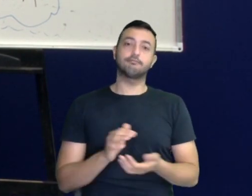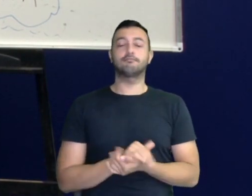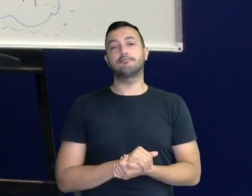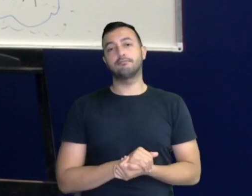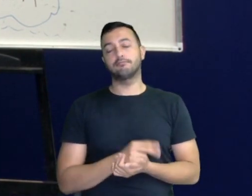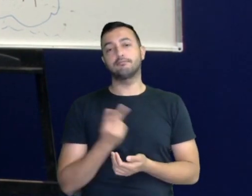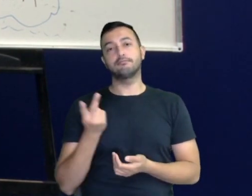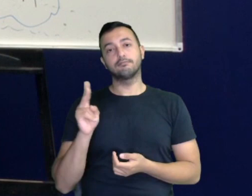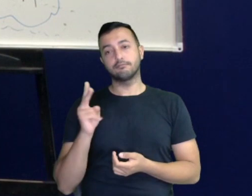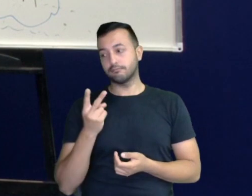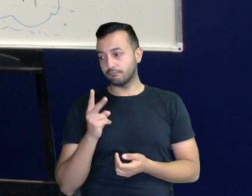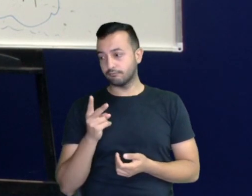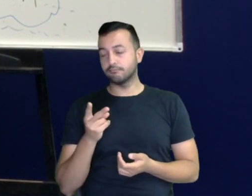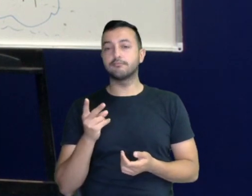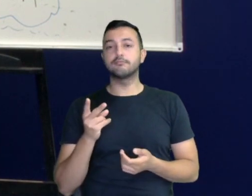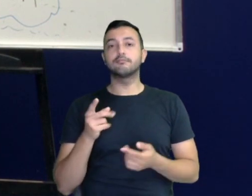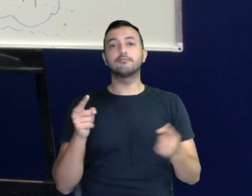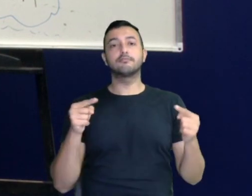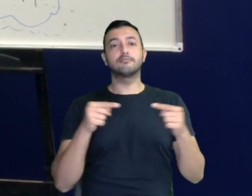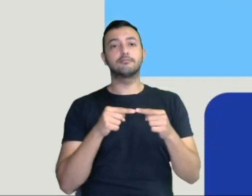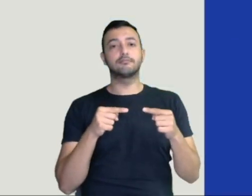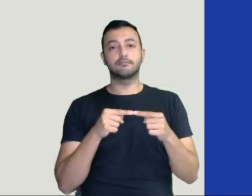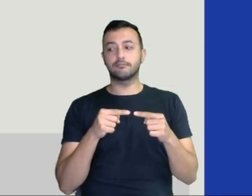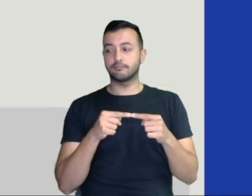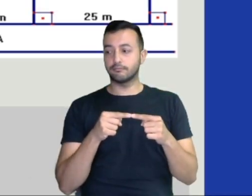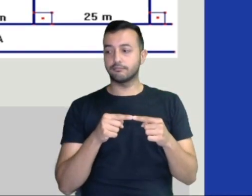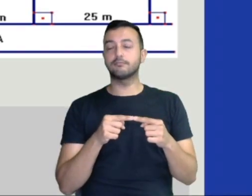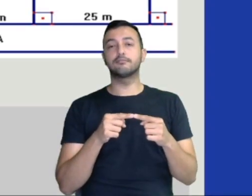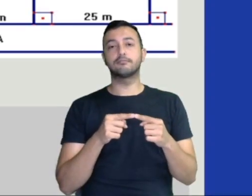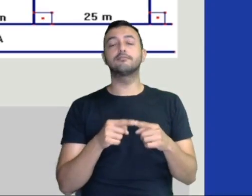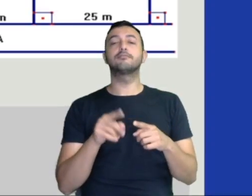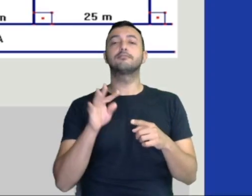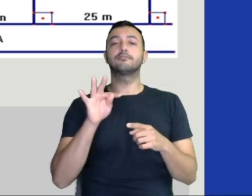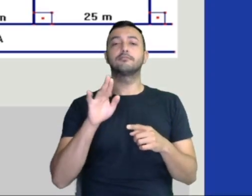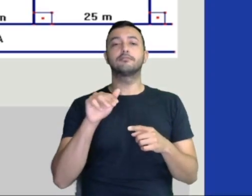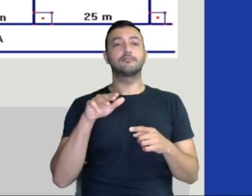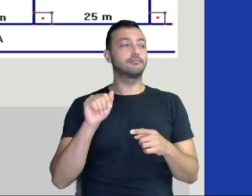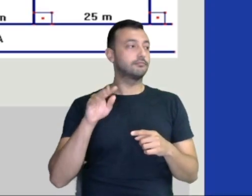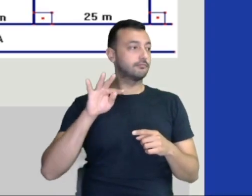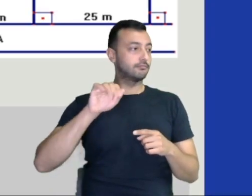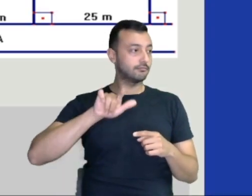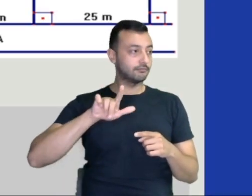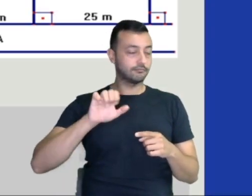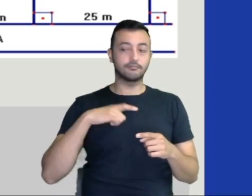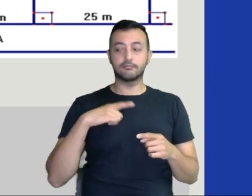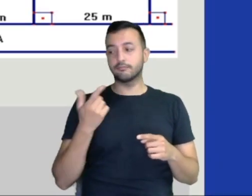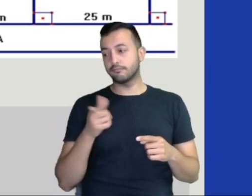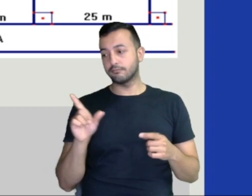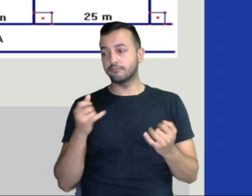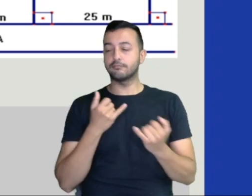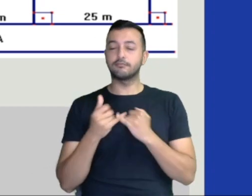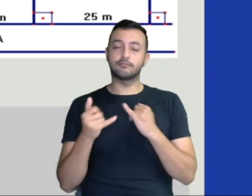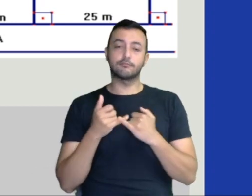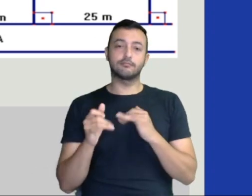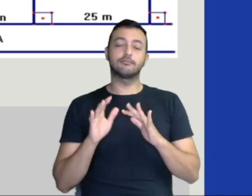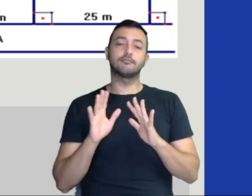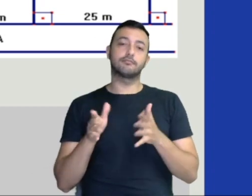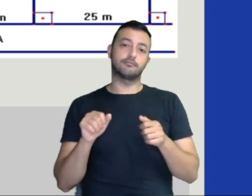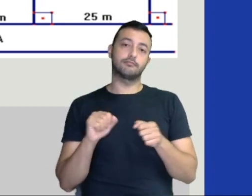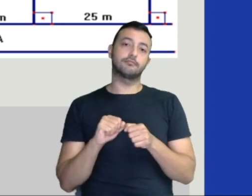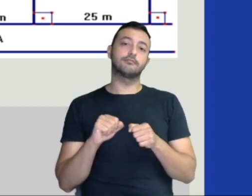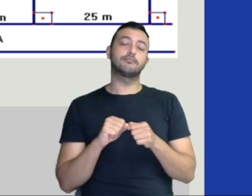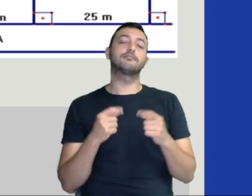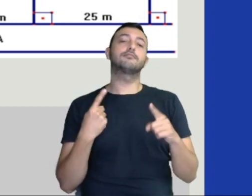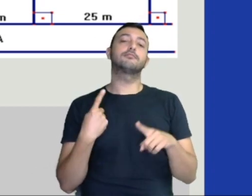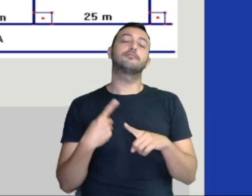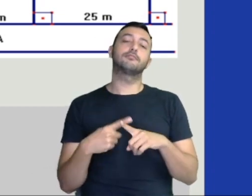2 exercícios para aplicar o Teorema de Tales. Tem mais um parecido com os que nós fizemos, porque, afinal